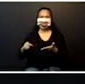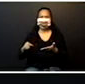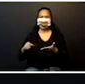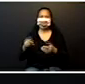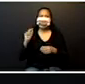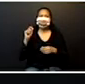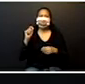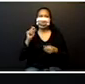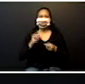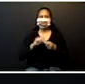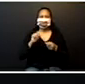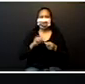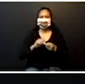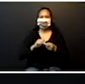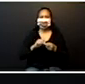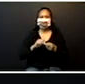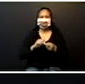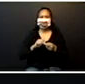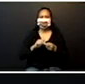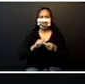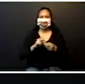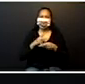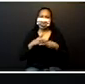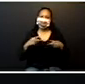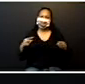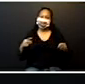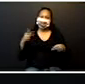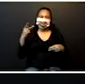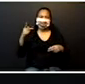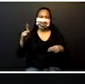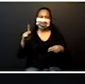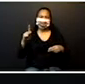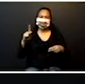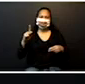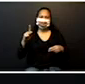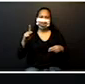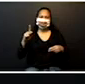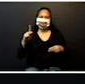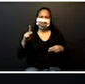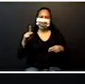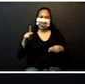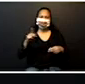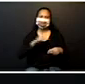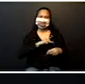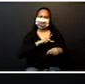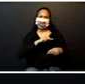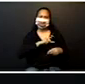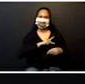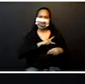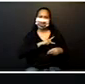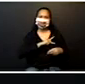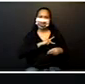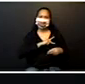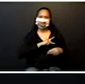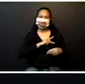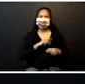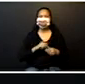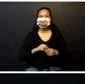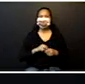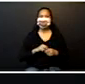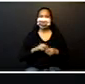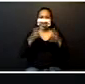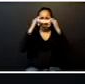você vai fazer aqui? É uma coisa sua. Então a resposta é pessoal, mas você tem que atender a essa comanda.